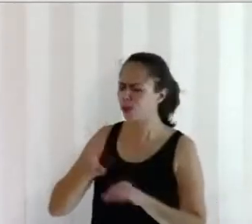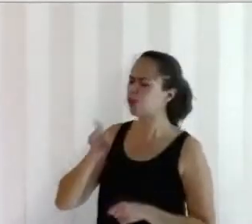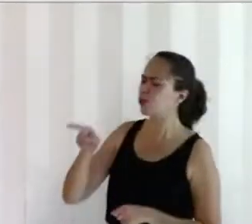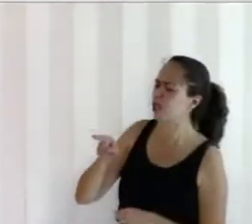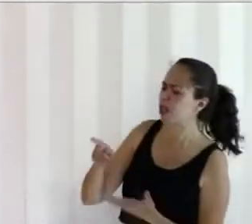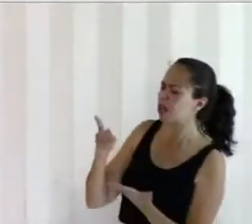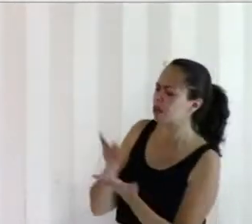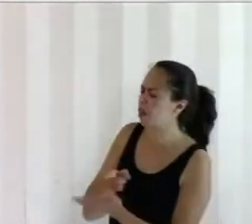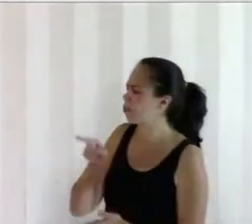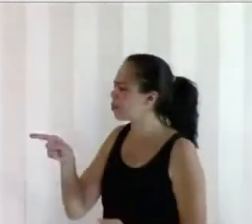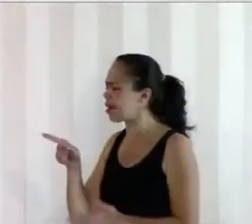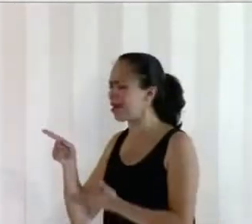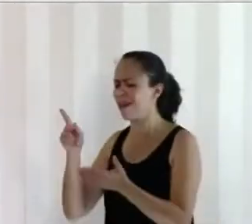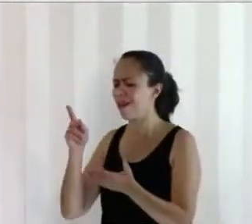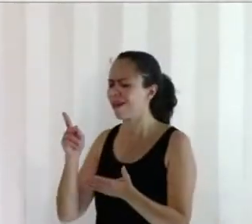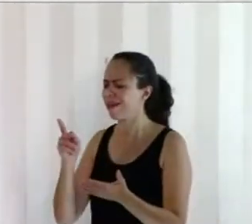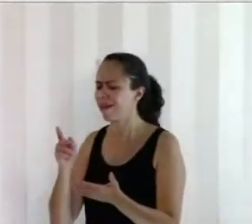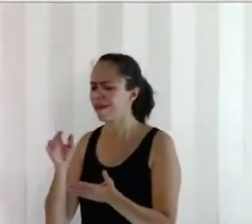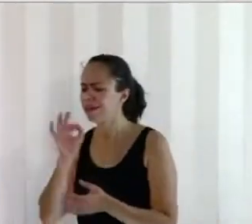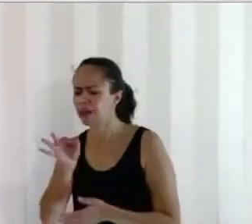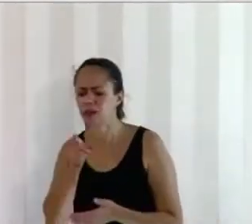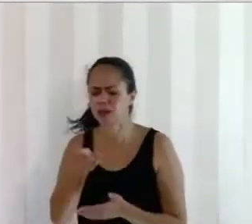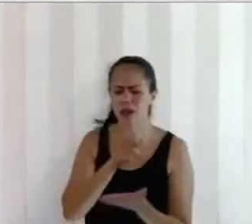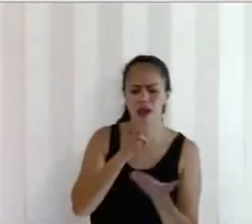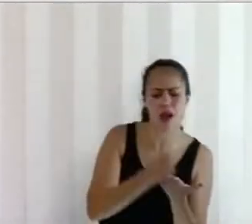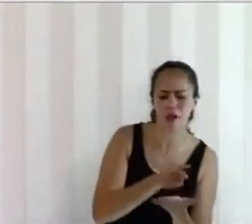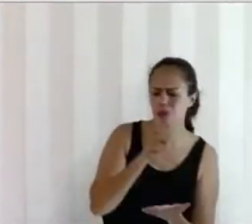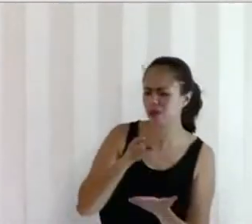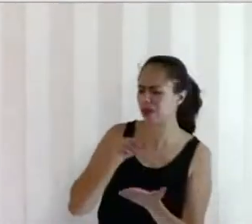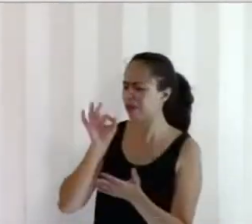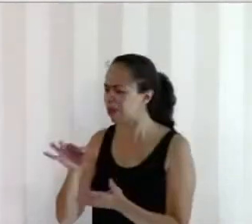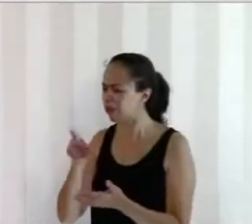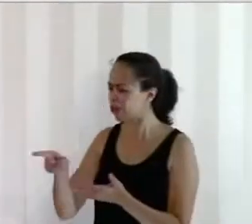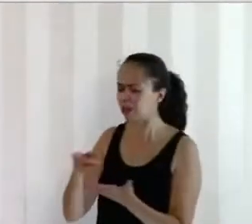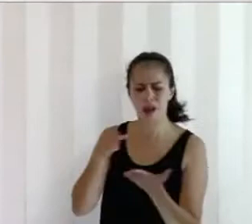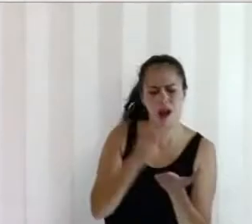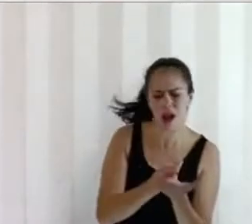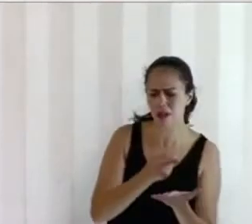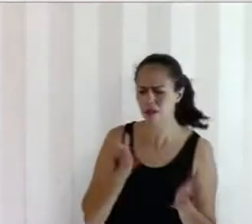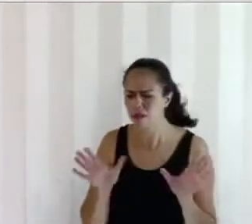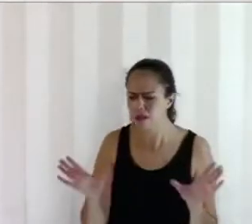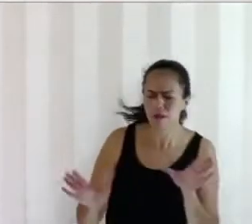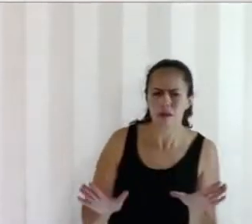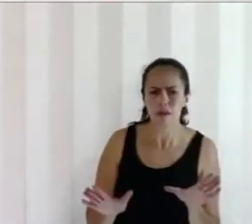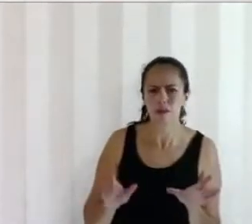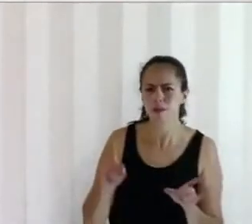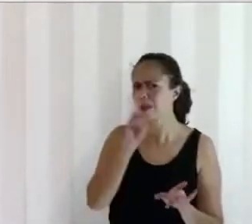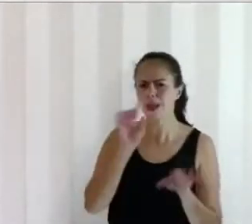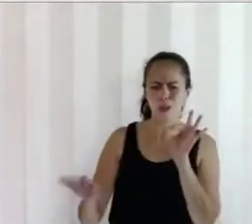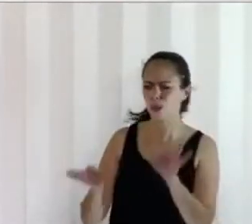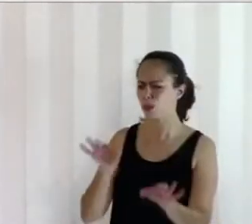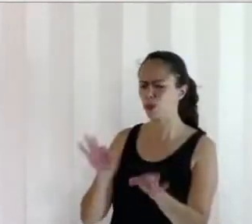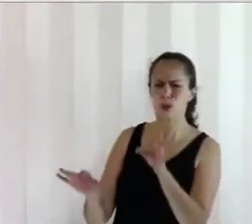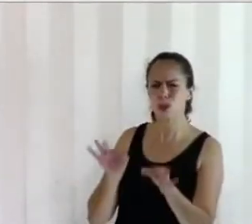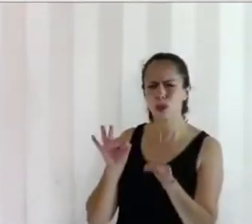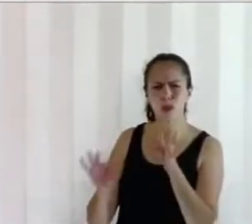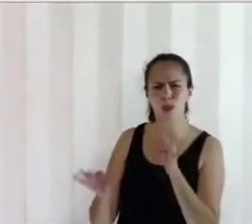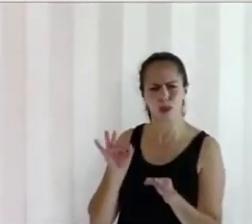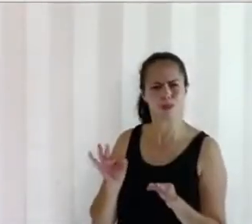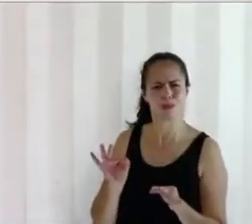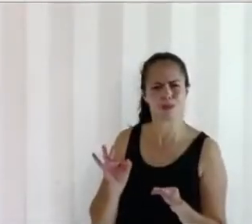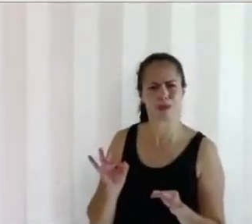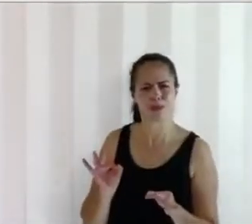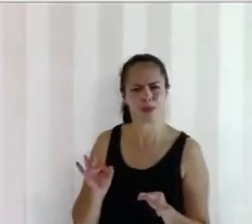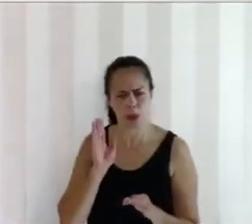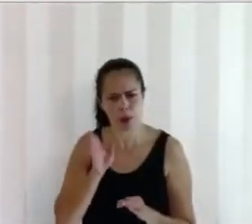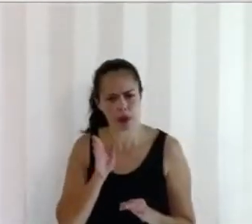todos os livros do Antigo Testamento falam de Jesus. Então, o Senhor Jesus não está em desconformidade com